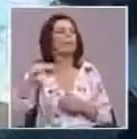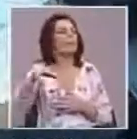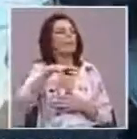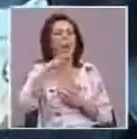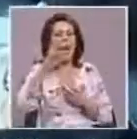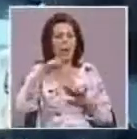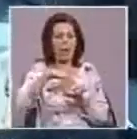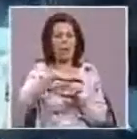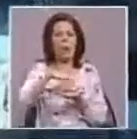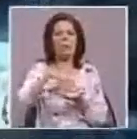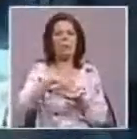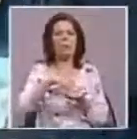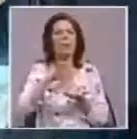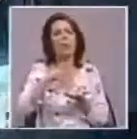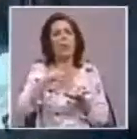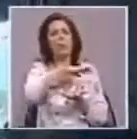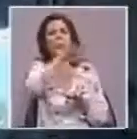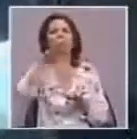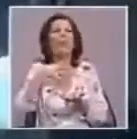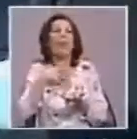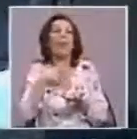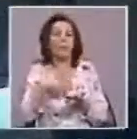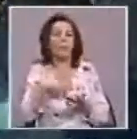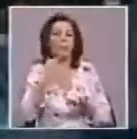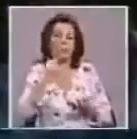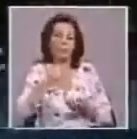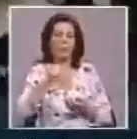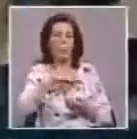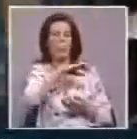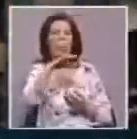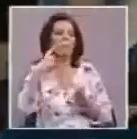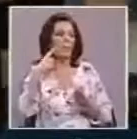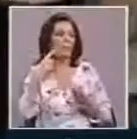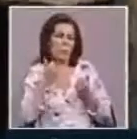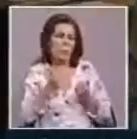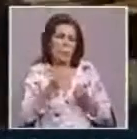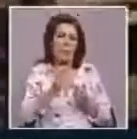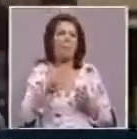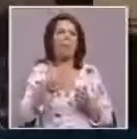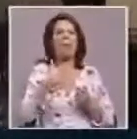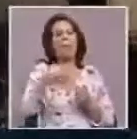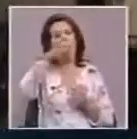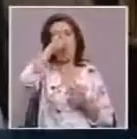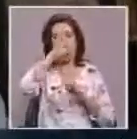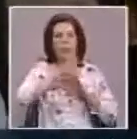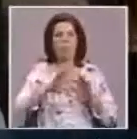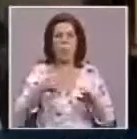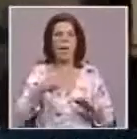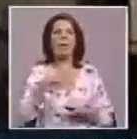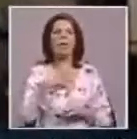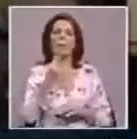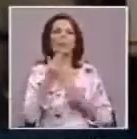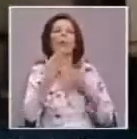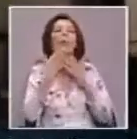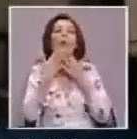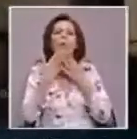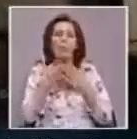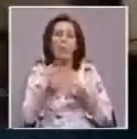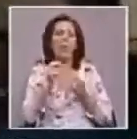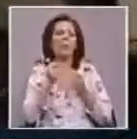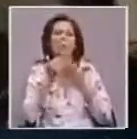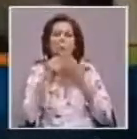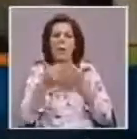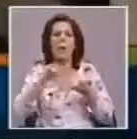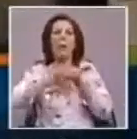ainda ser um daqueles produtos que quase toda a gente gosta? É sim, estão a reagir bem e desde já faço, agradeço imenso